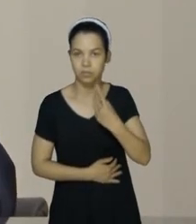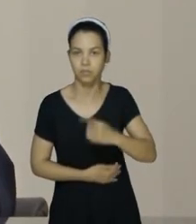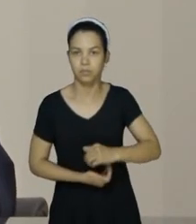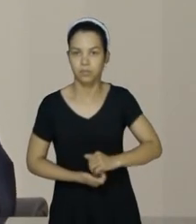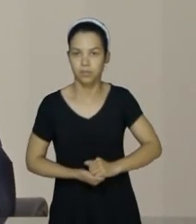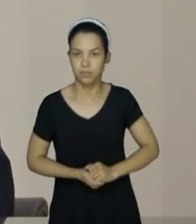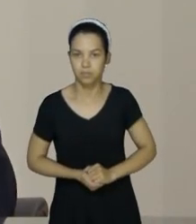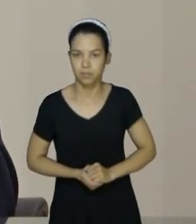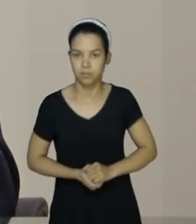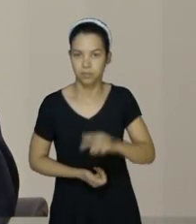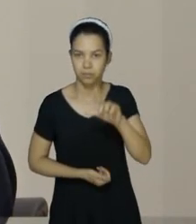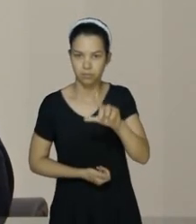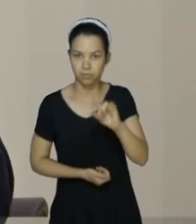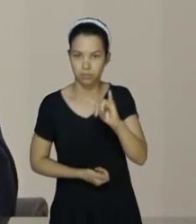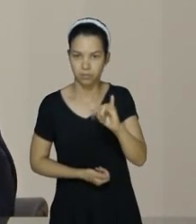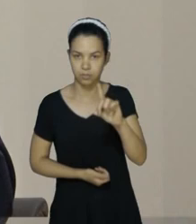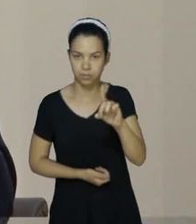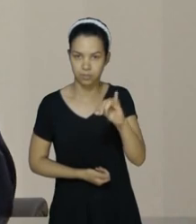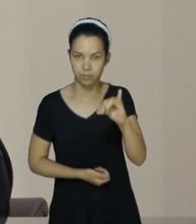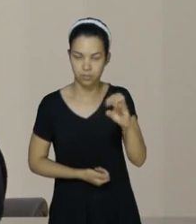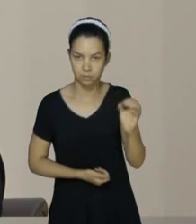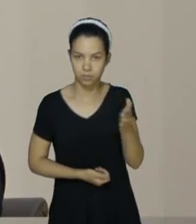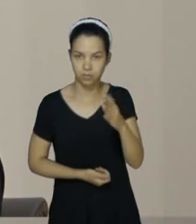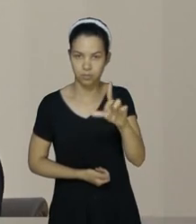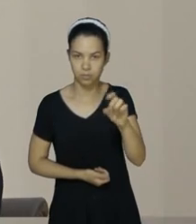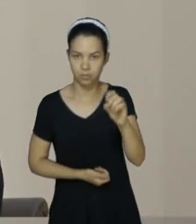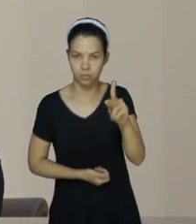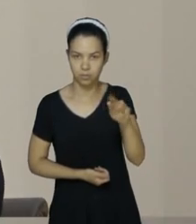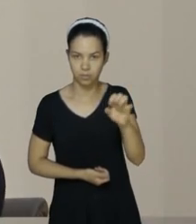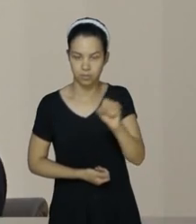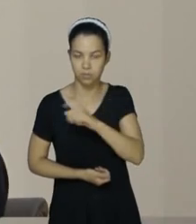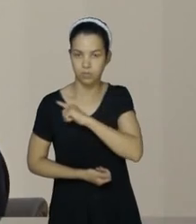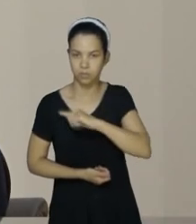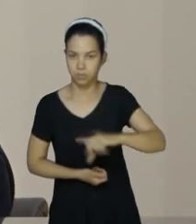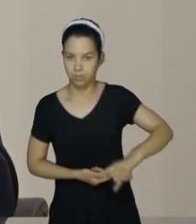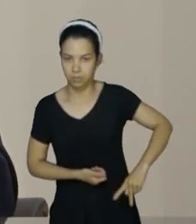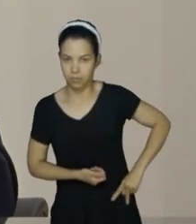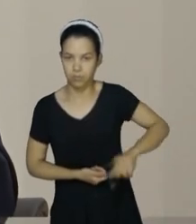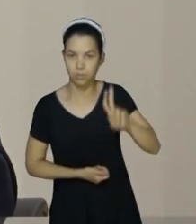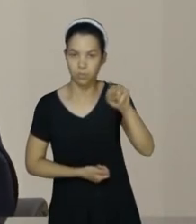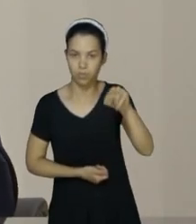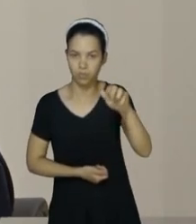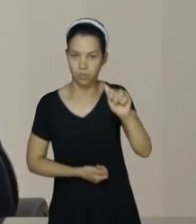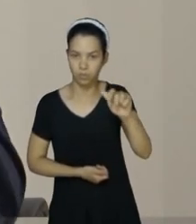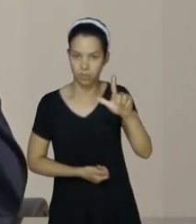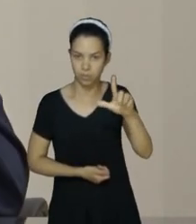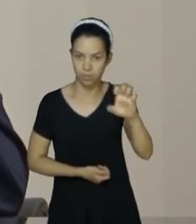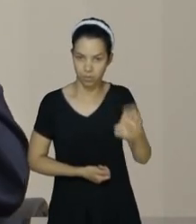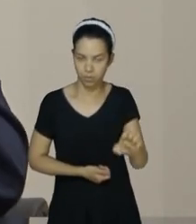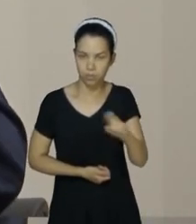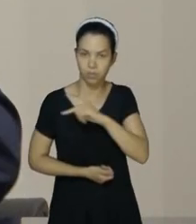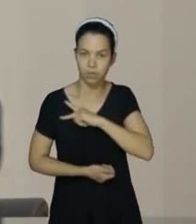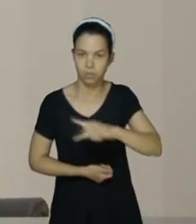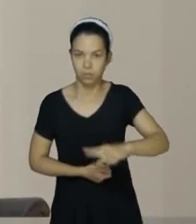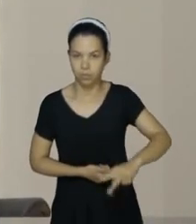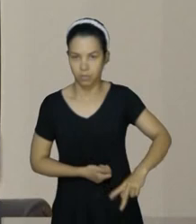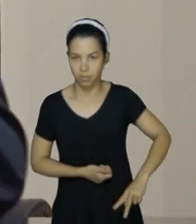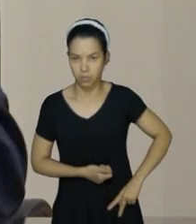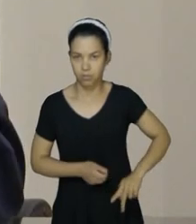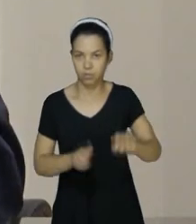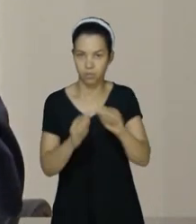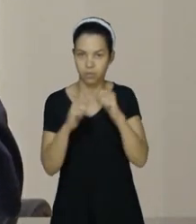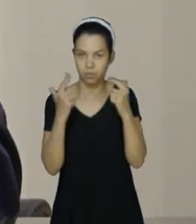ao deputado Lídio Lopes, presidente da UNALI, presidente da Assembleia Legislativa